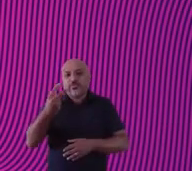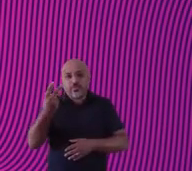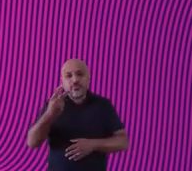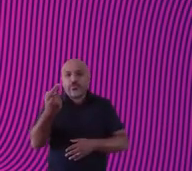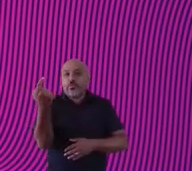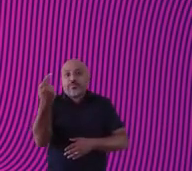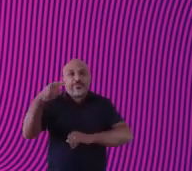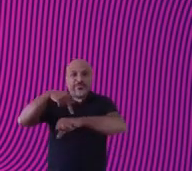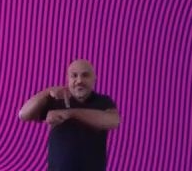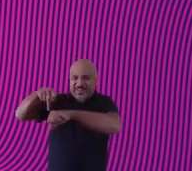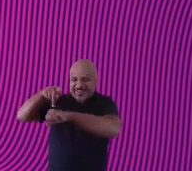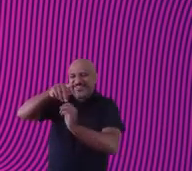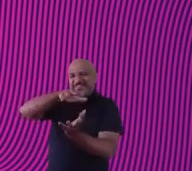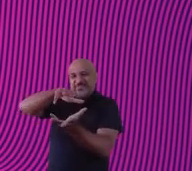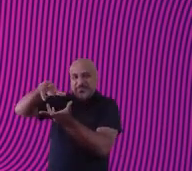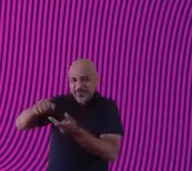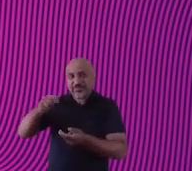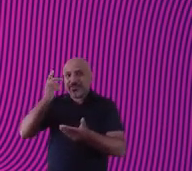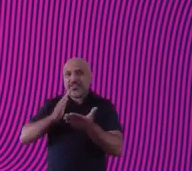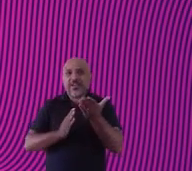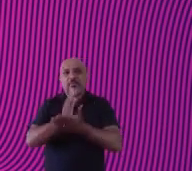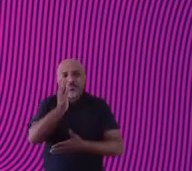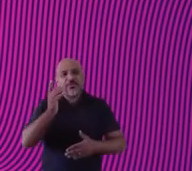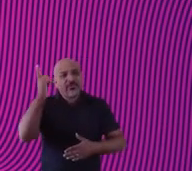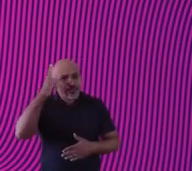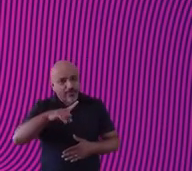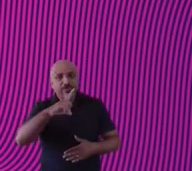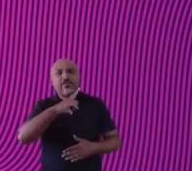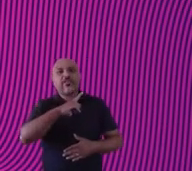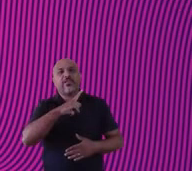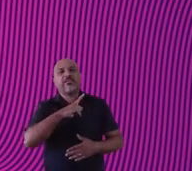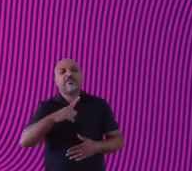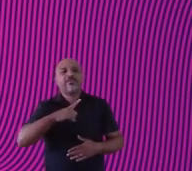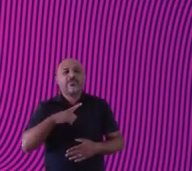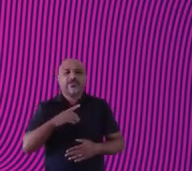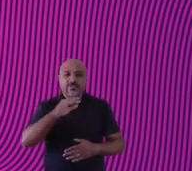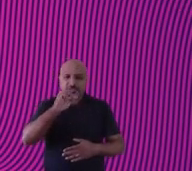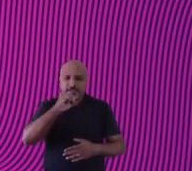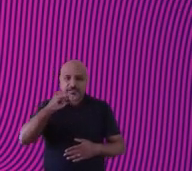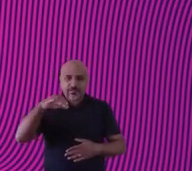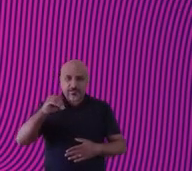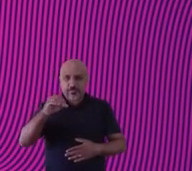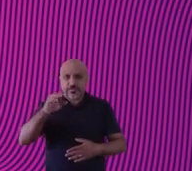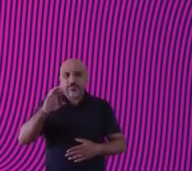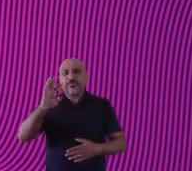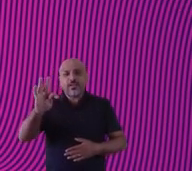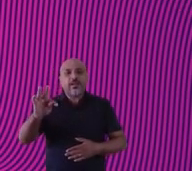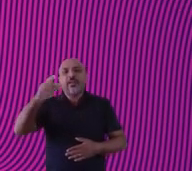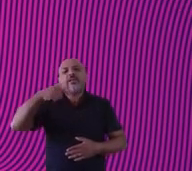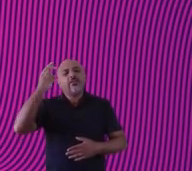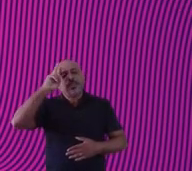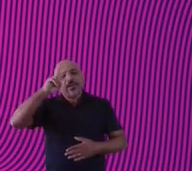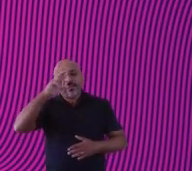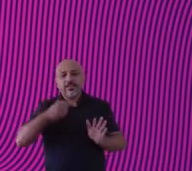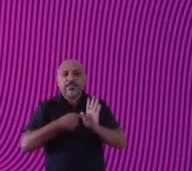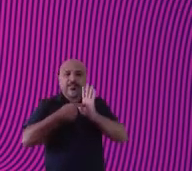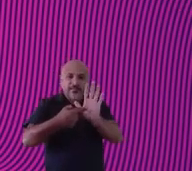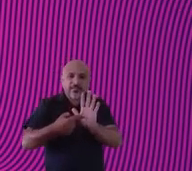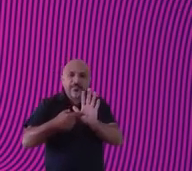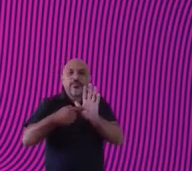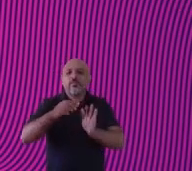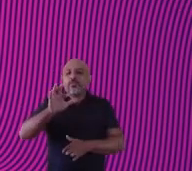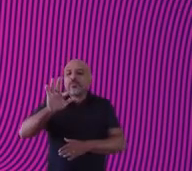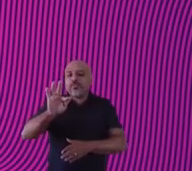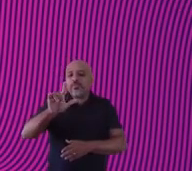primeiro país do mundo que vocês né que aprovou o cassiopéia não me lembro até a apresentação na haste do Felipe